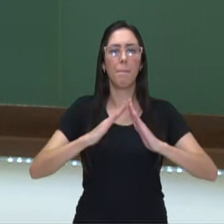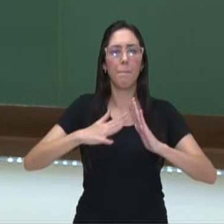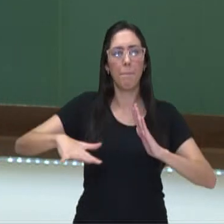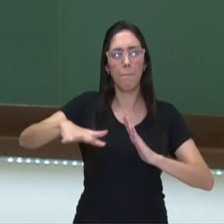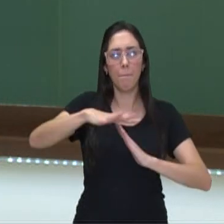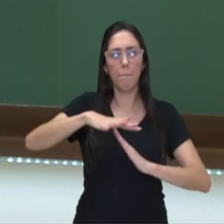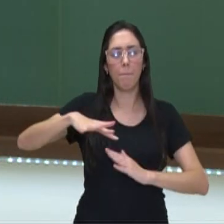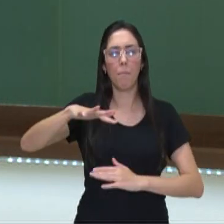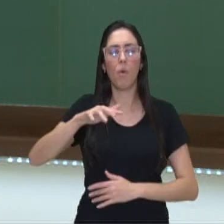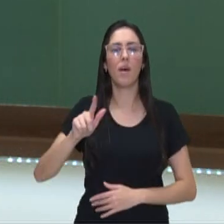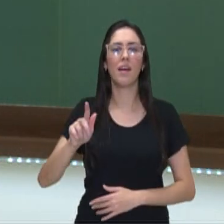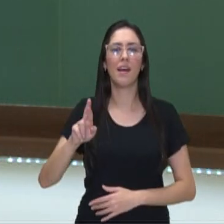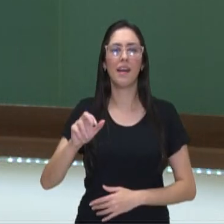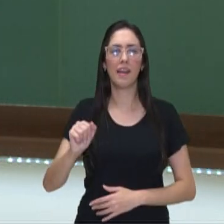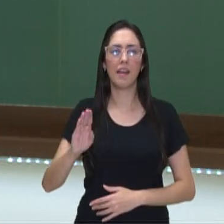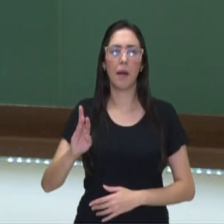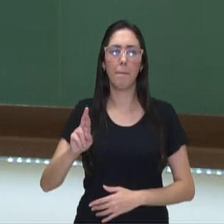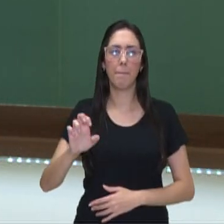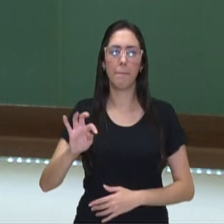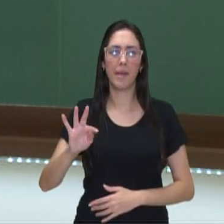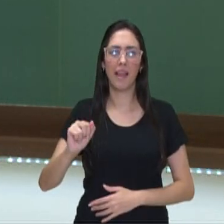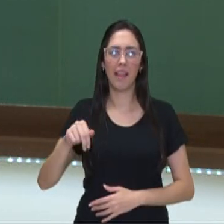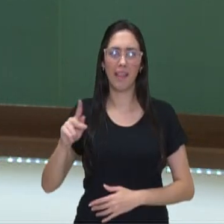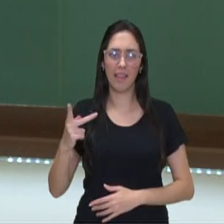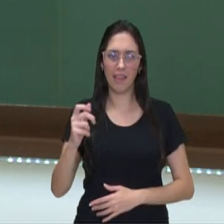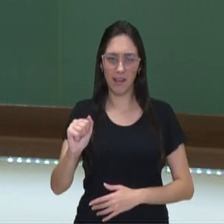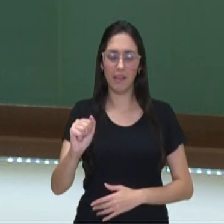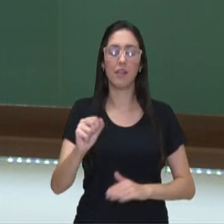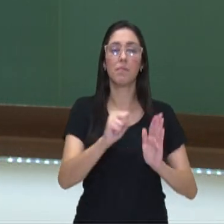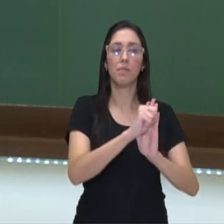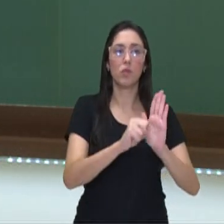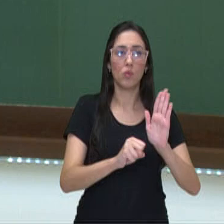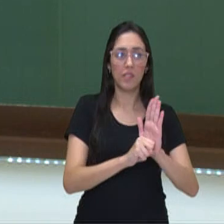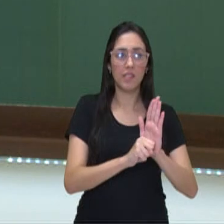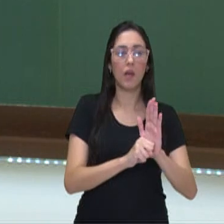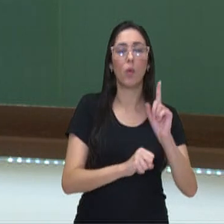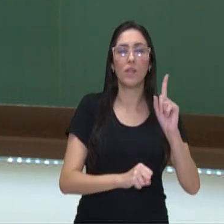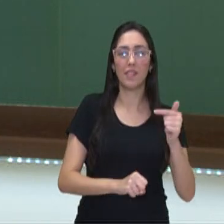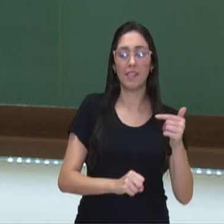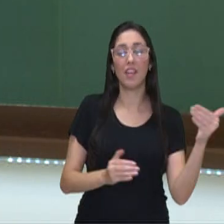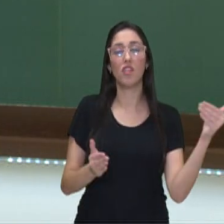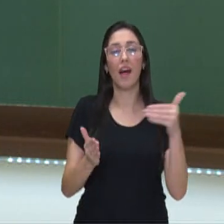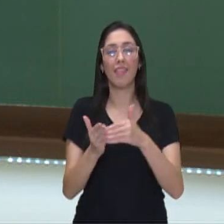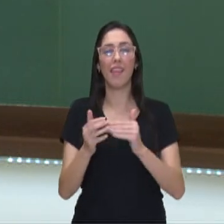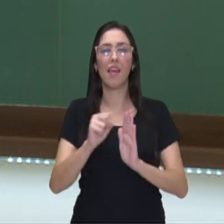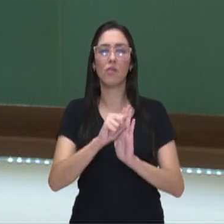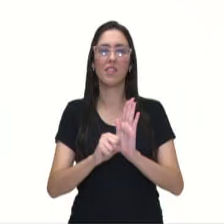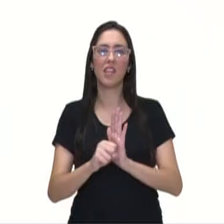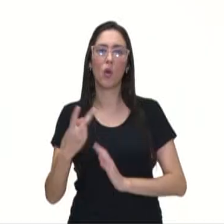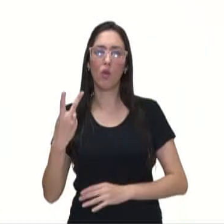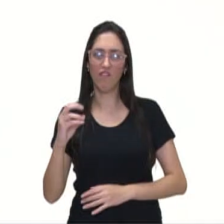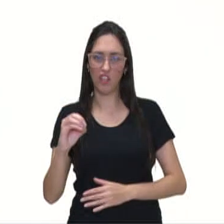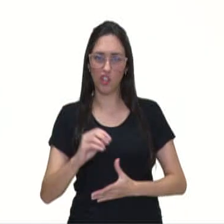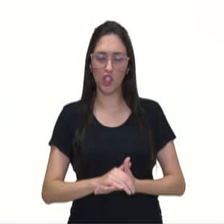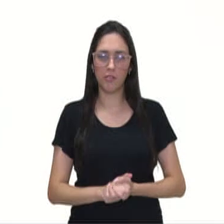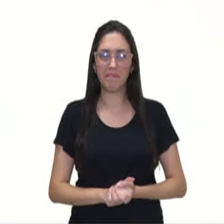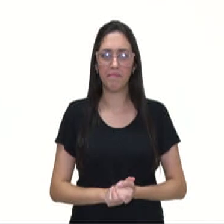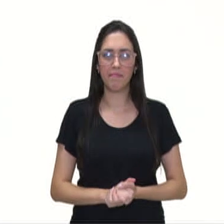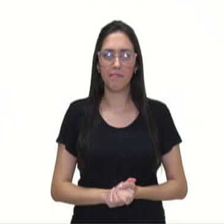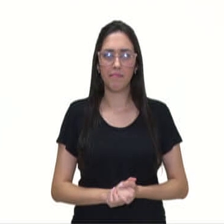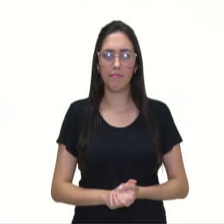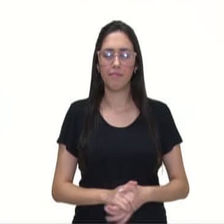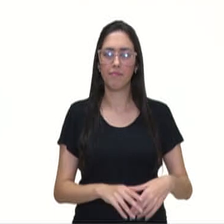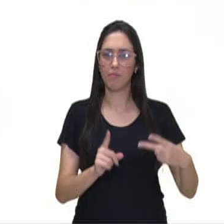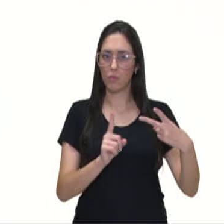os séculos 17 até o século 20, que ajudou com que o inglês se espalhasse pelo mundo. British leadership in